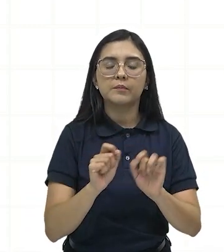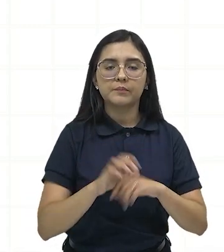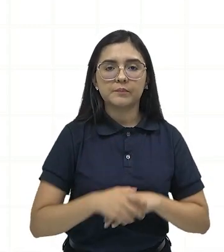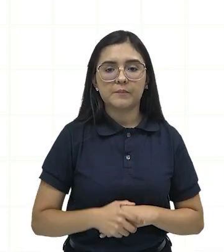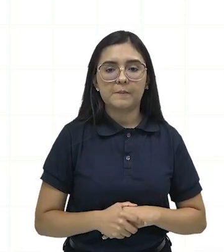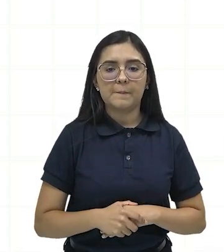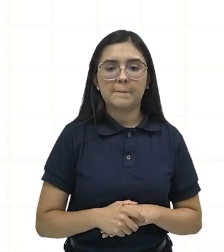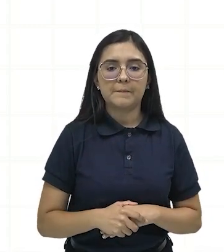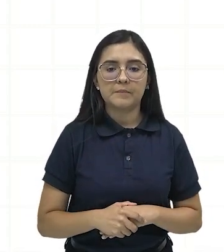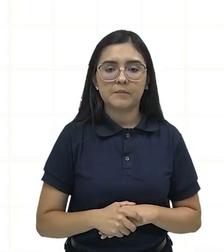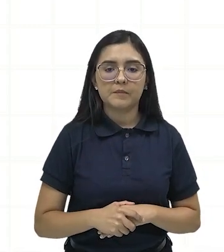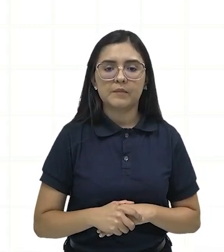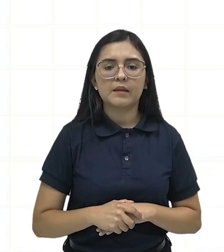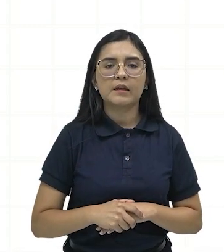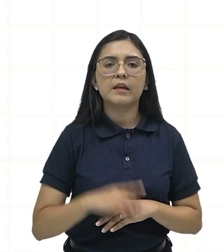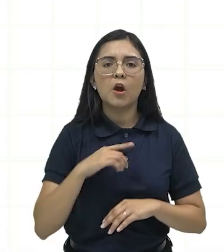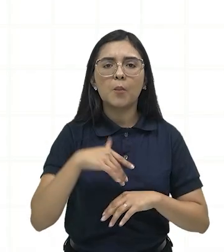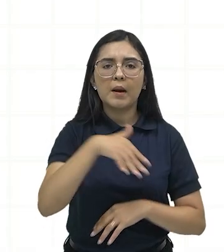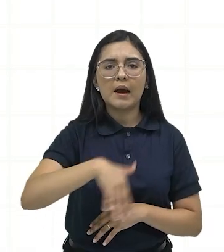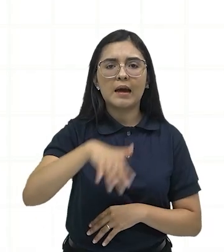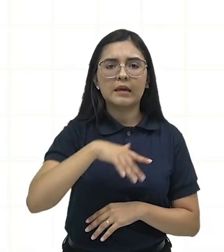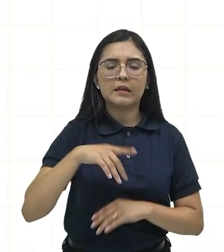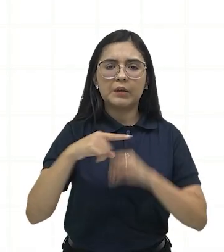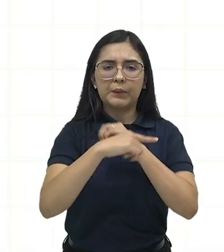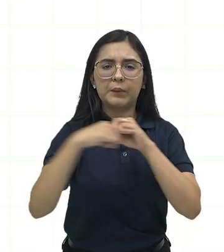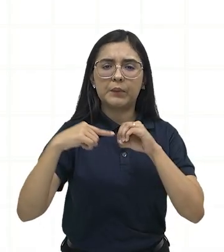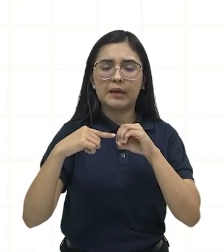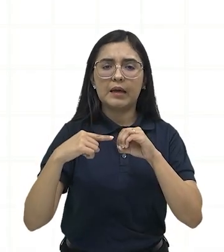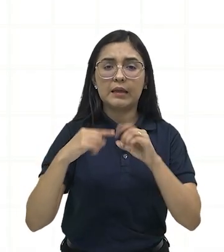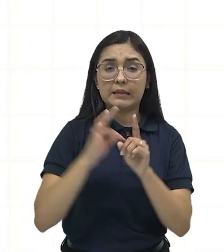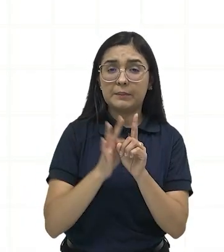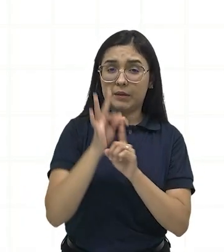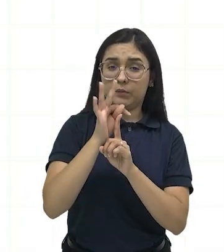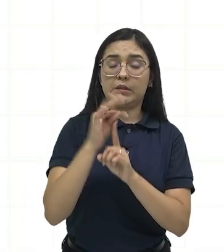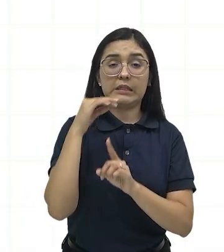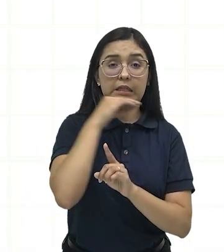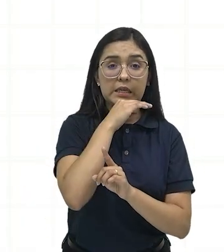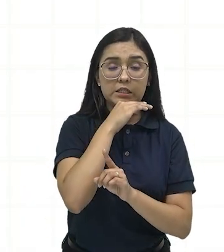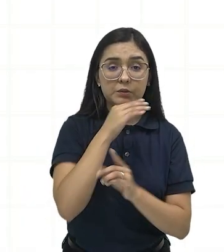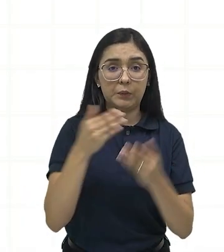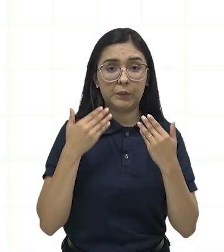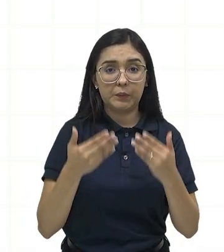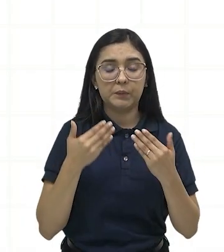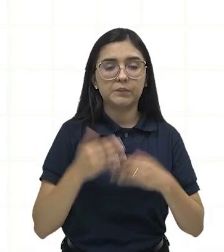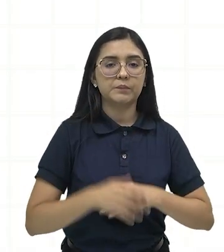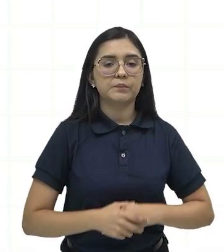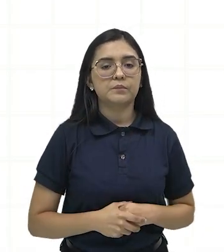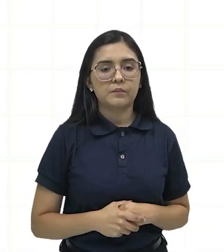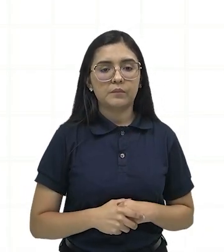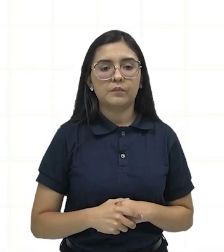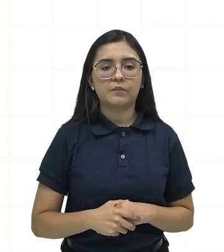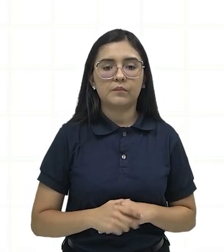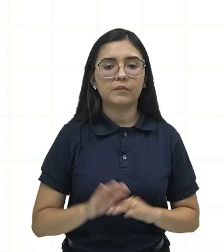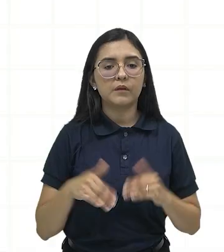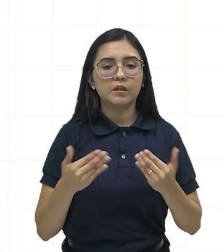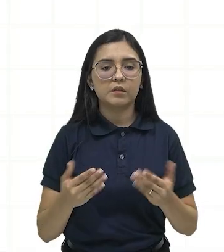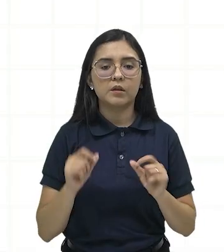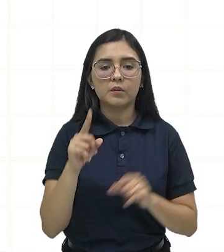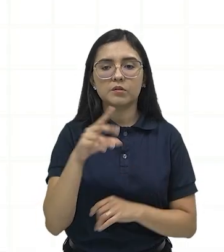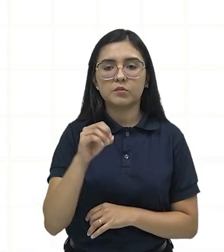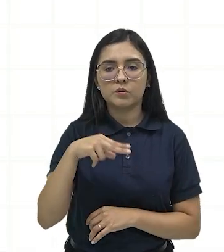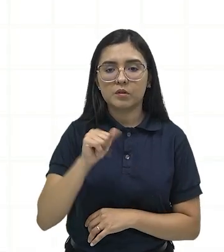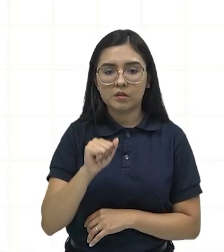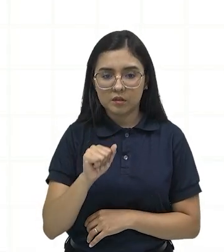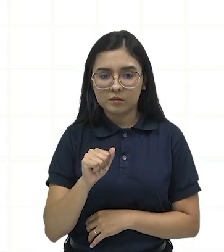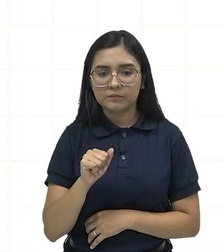para dizer que é uma área onde a temperatura é maior, certo? Então, a zona tropical, vou colocar